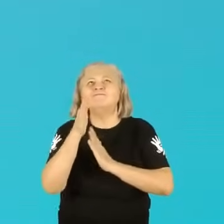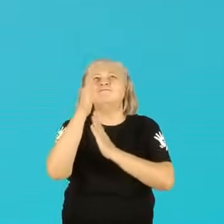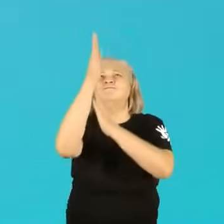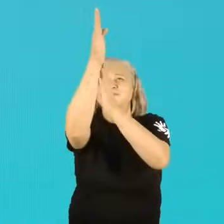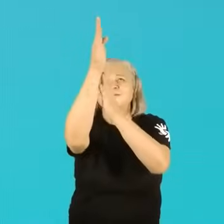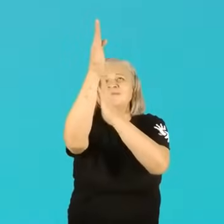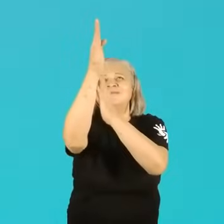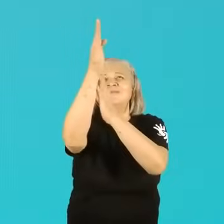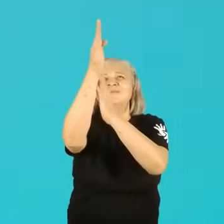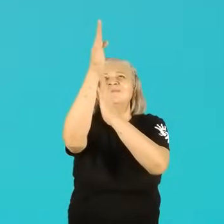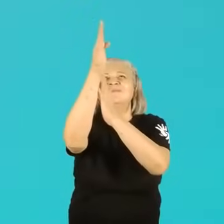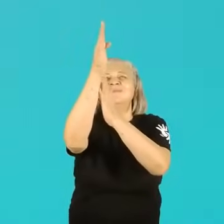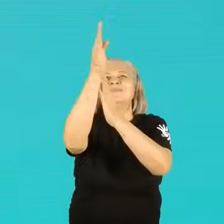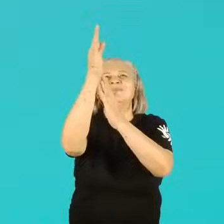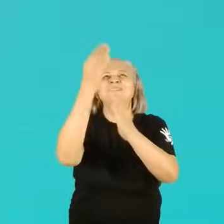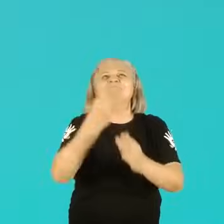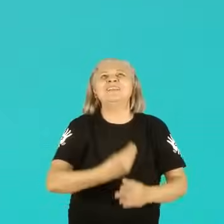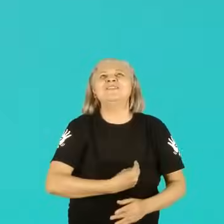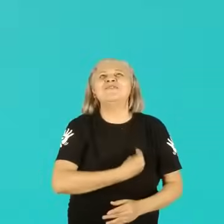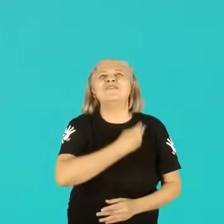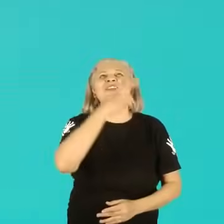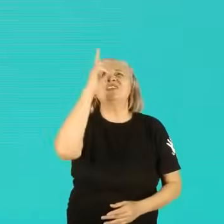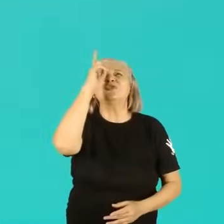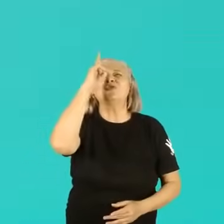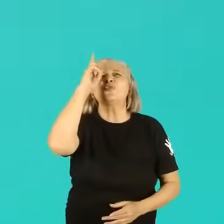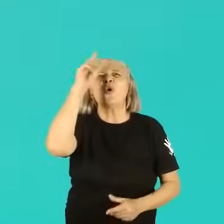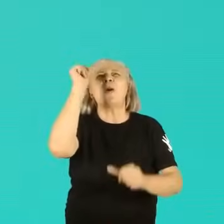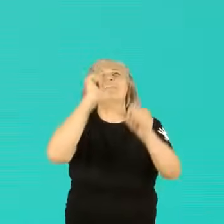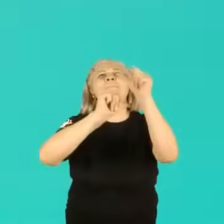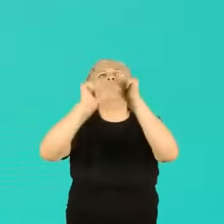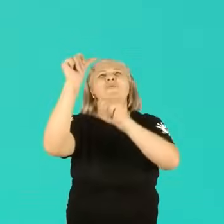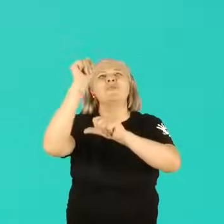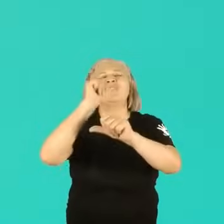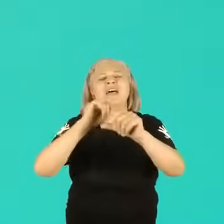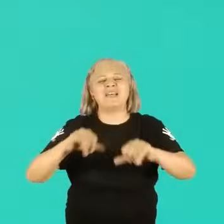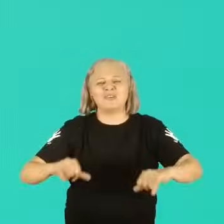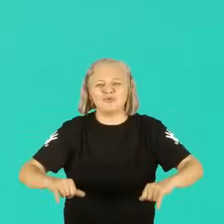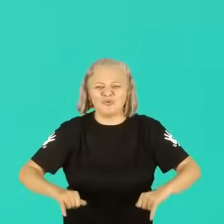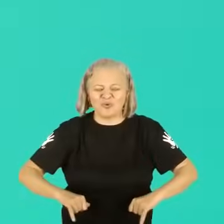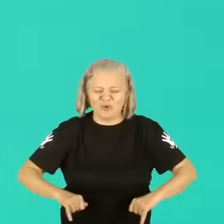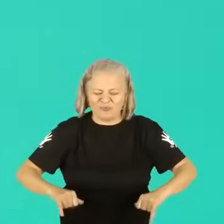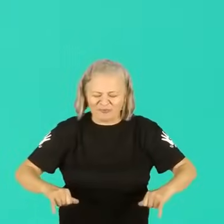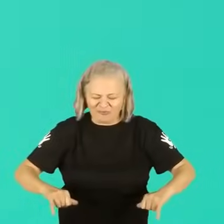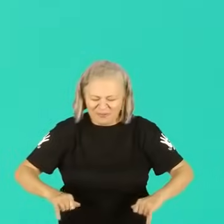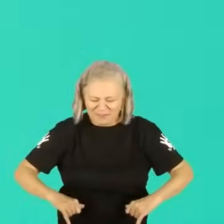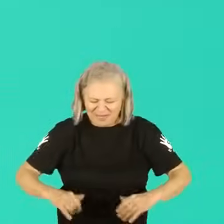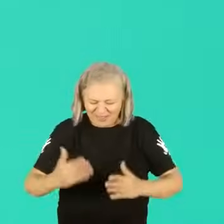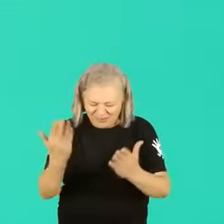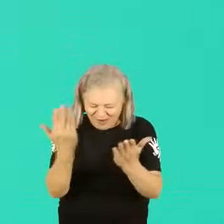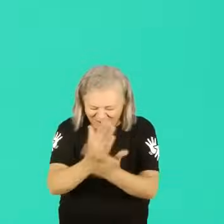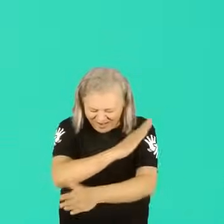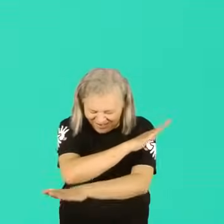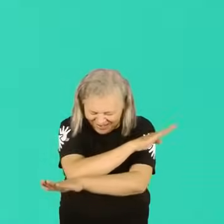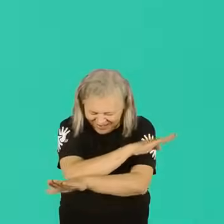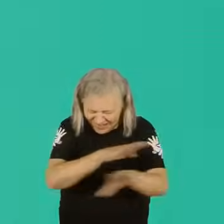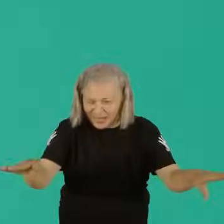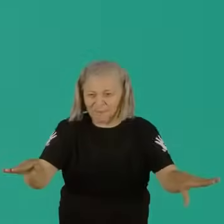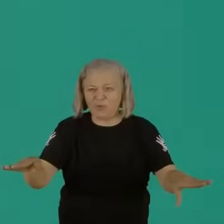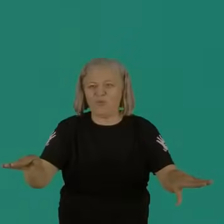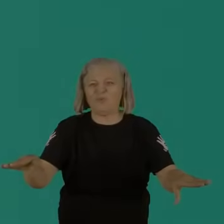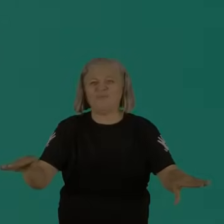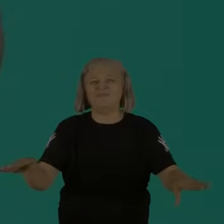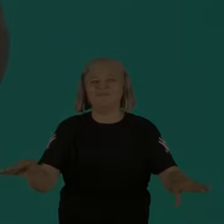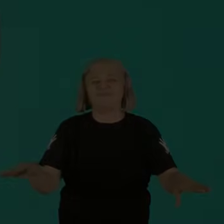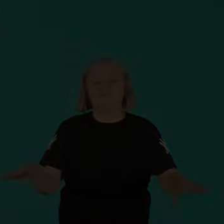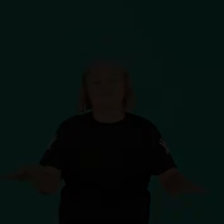minha história vai ser mudada. E o seu sofrimento finalmente vai acabar.